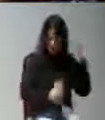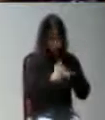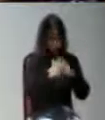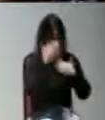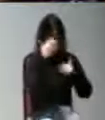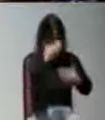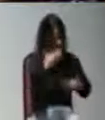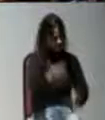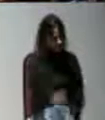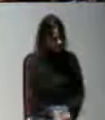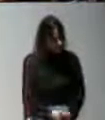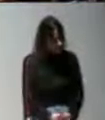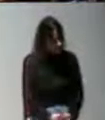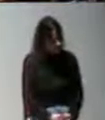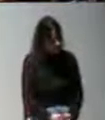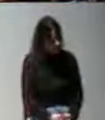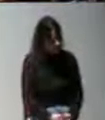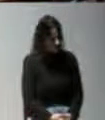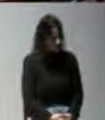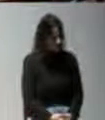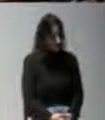Obrigada.